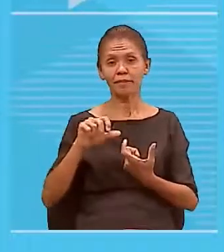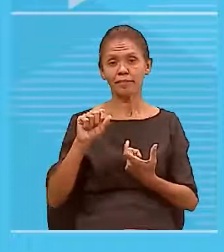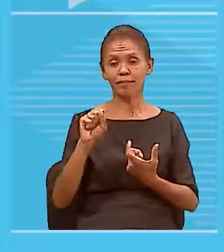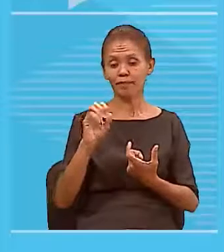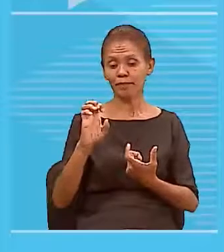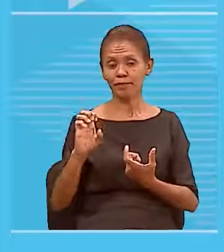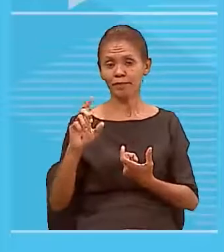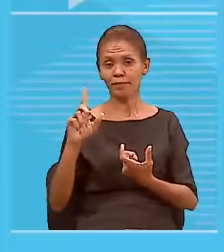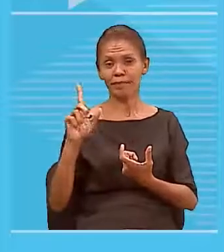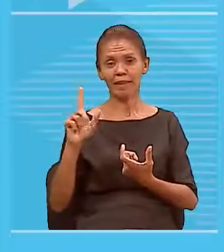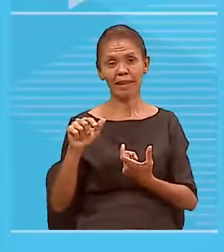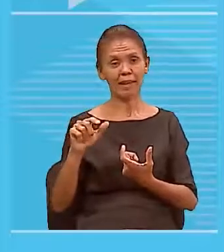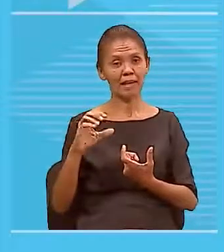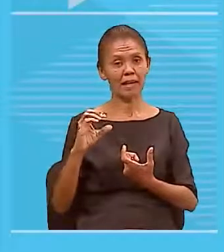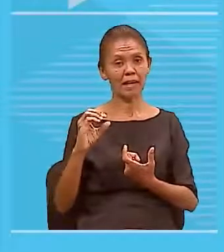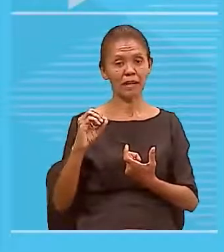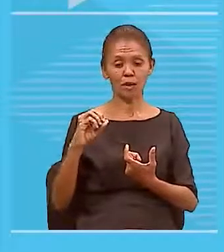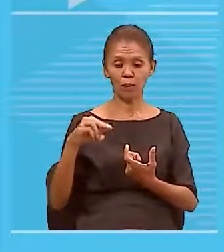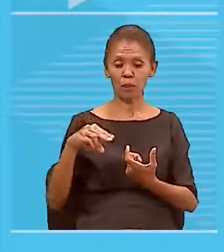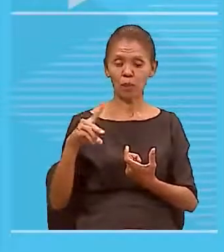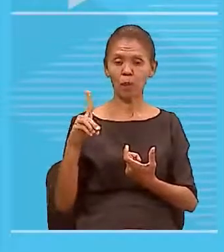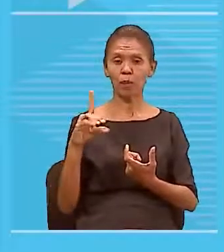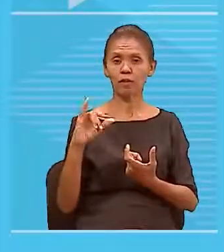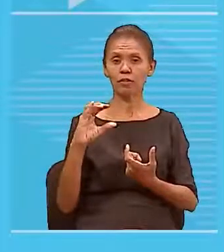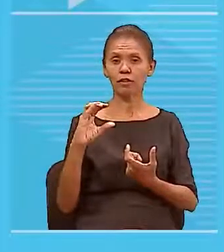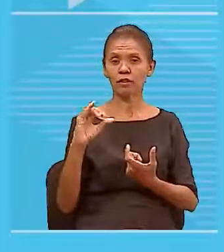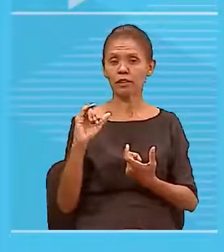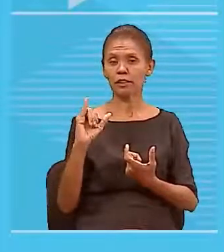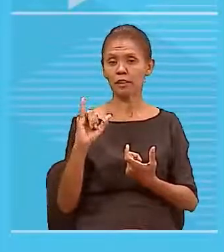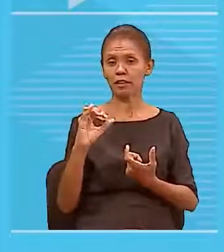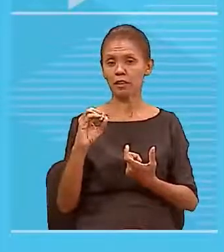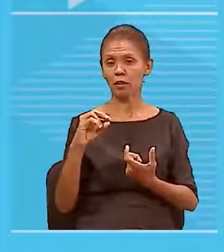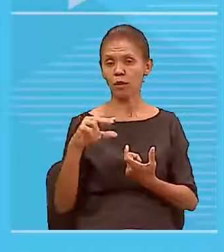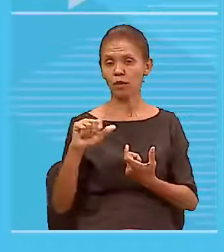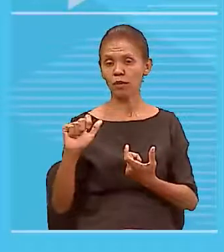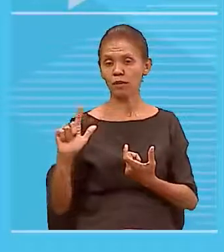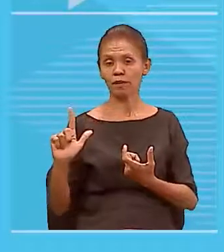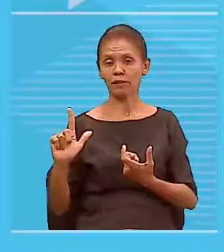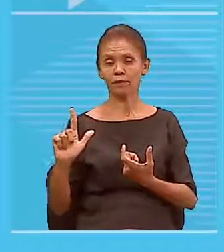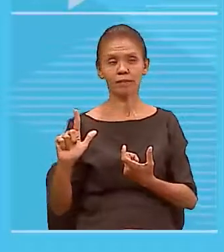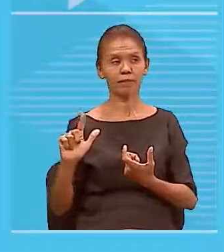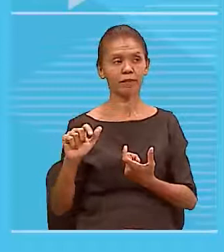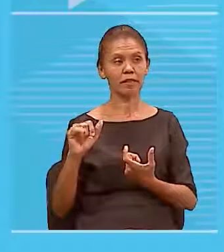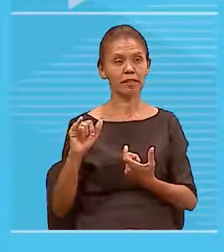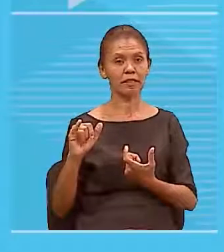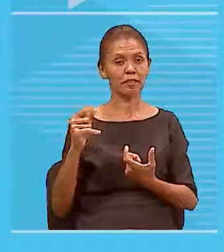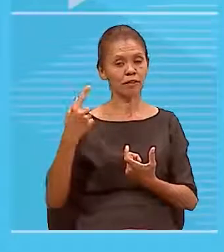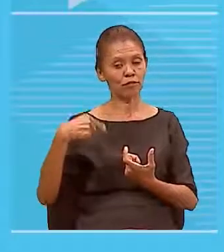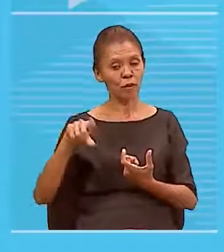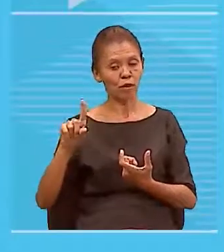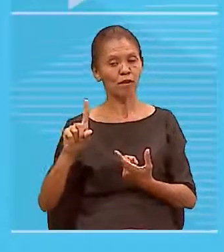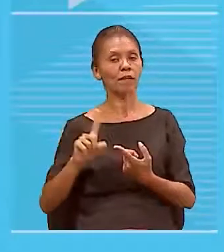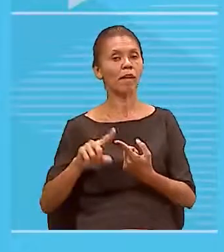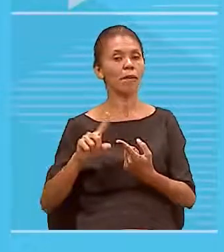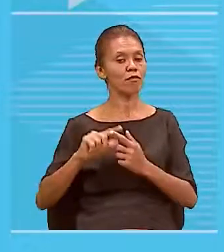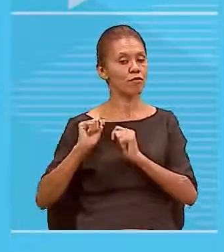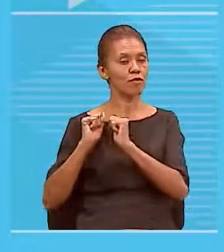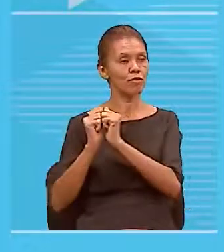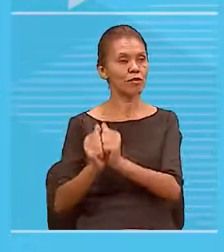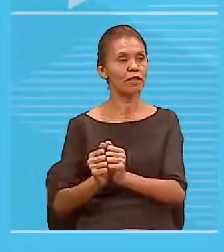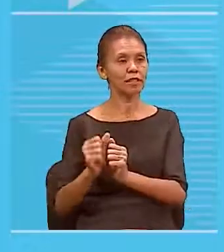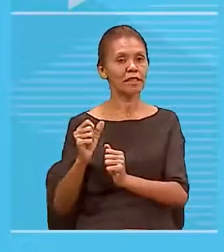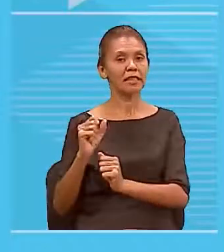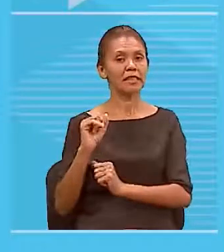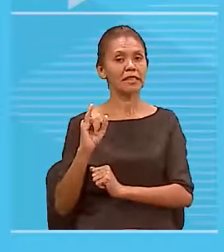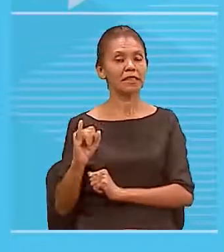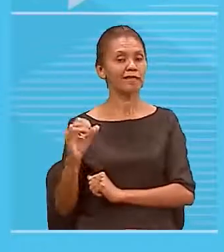Se você for eu irei né se me der um beijo receberá outro